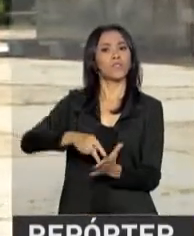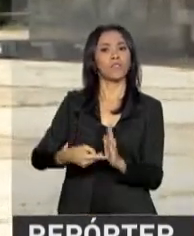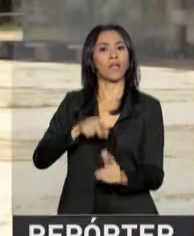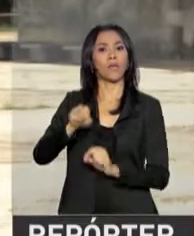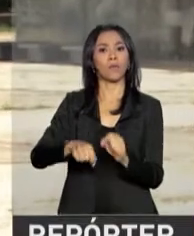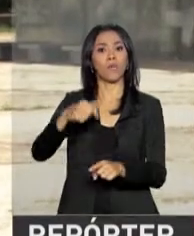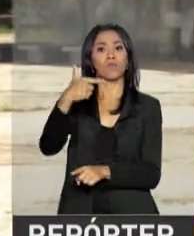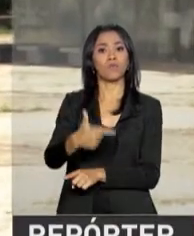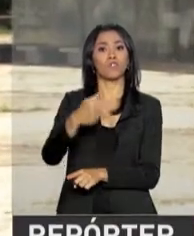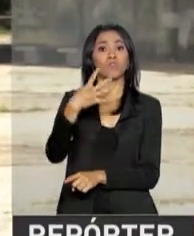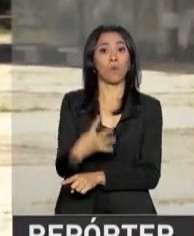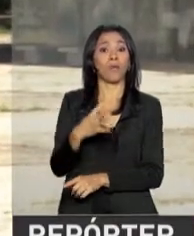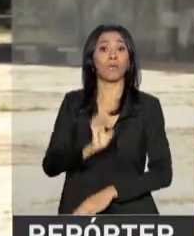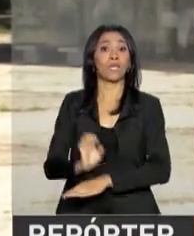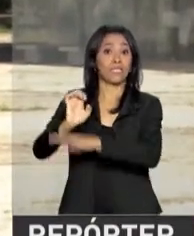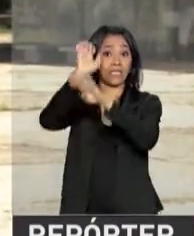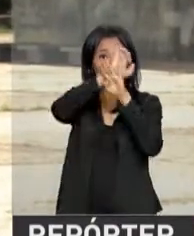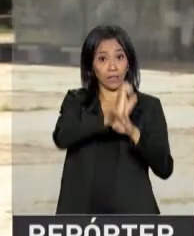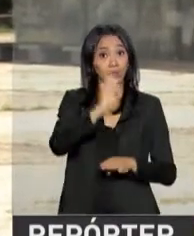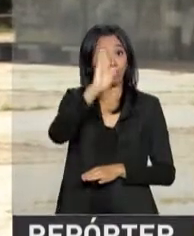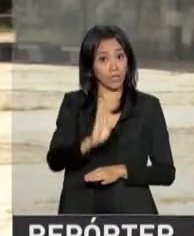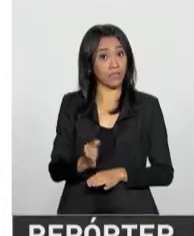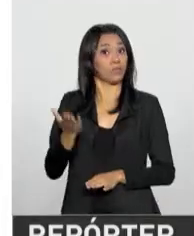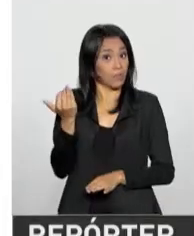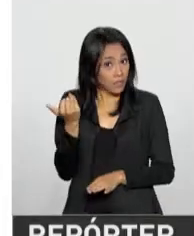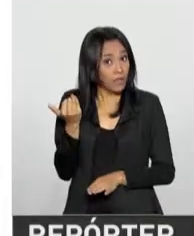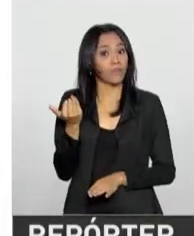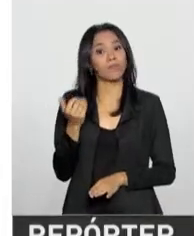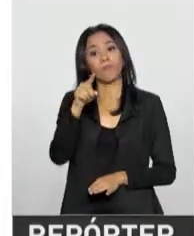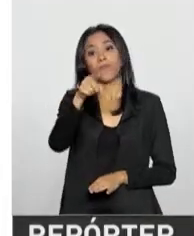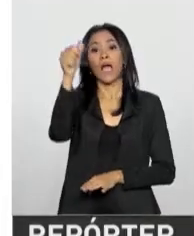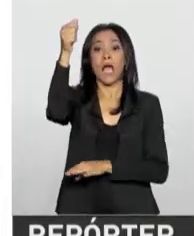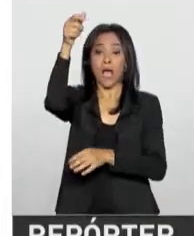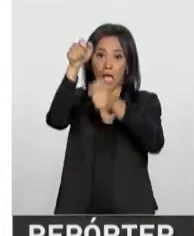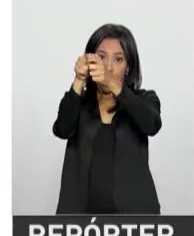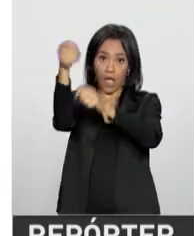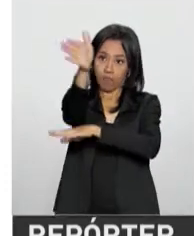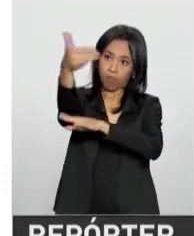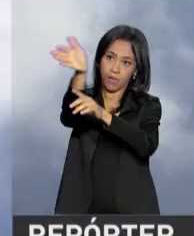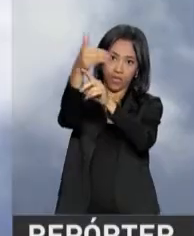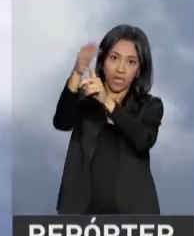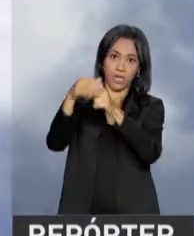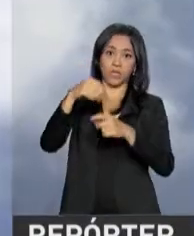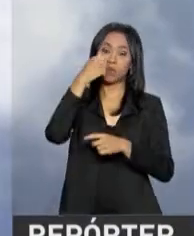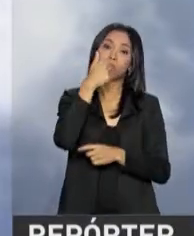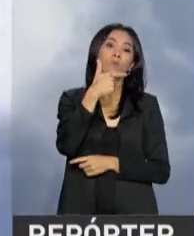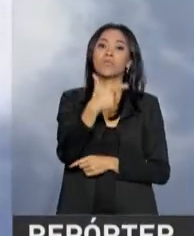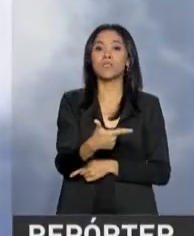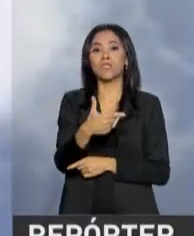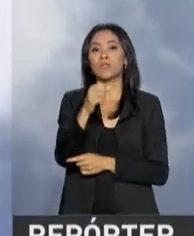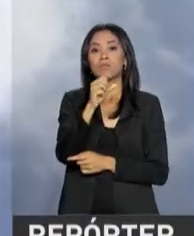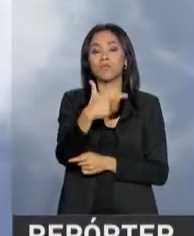24 estados brasileiros que existiam na época a bandeira lá de cima com seus 286 metros